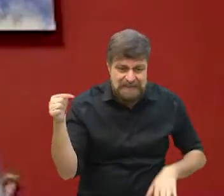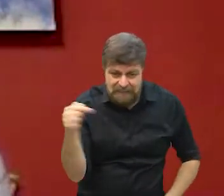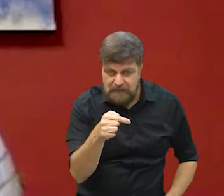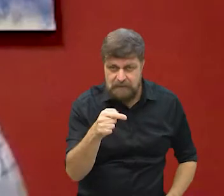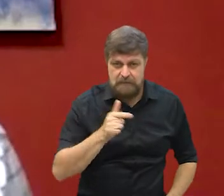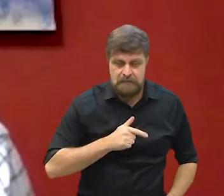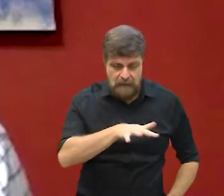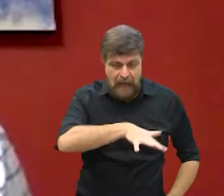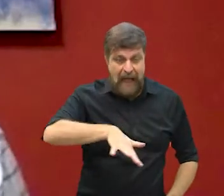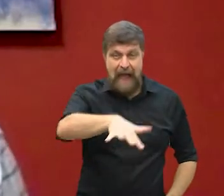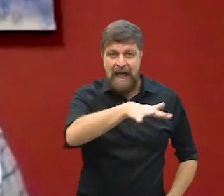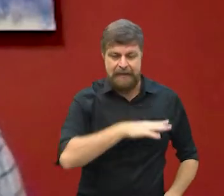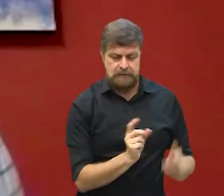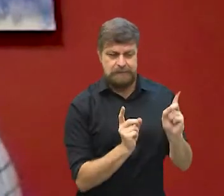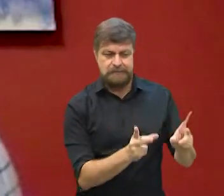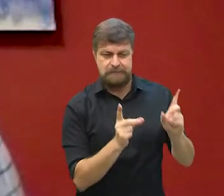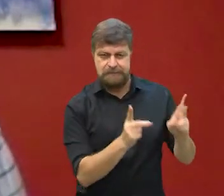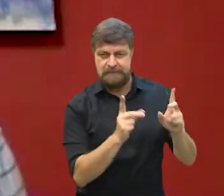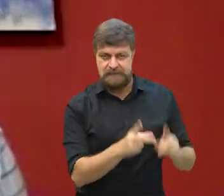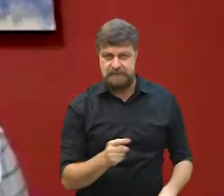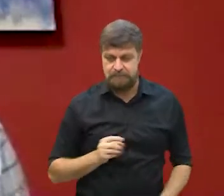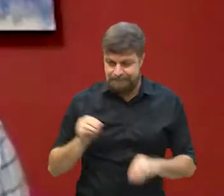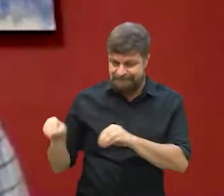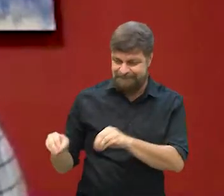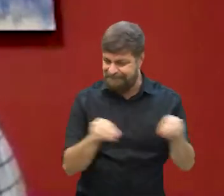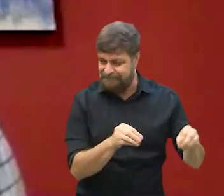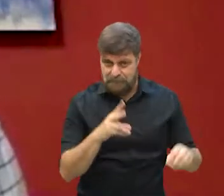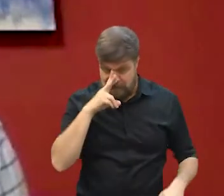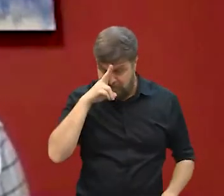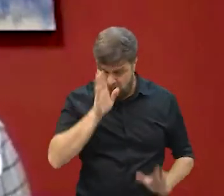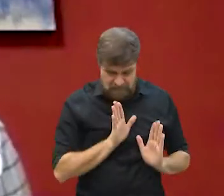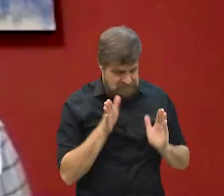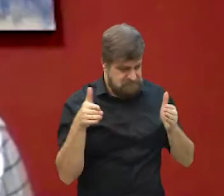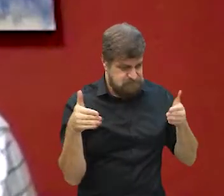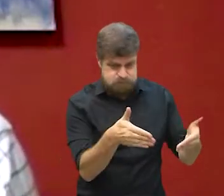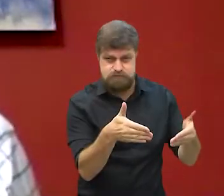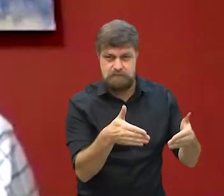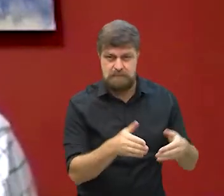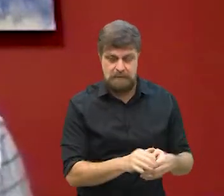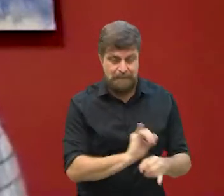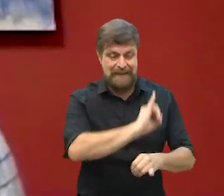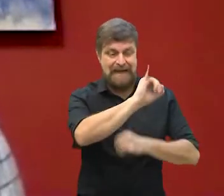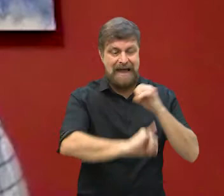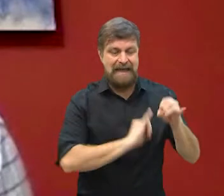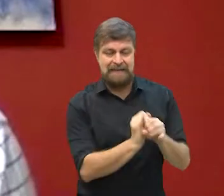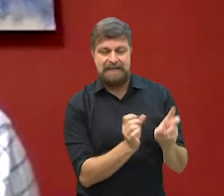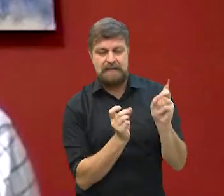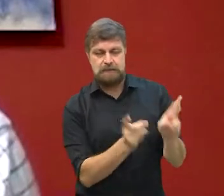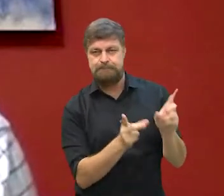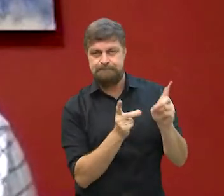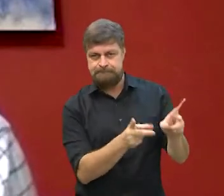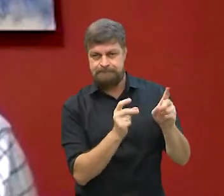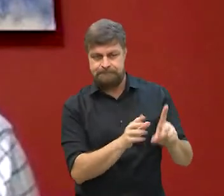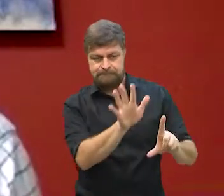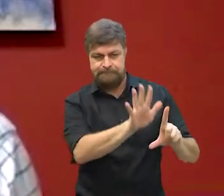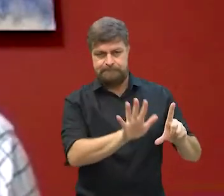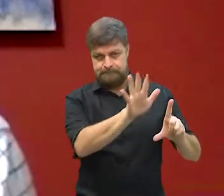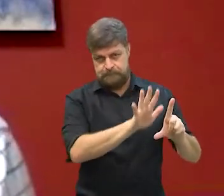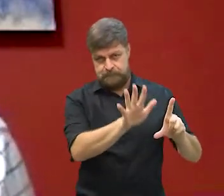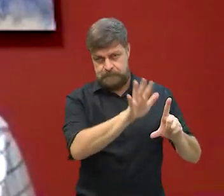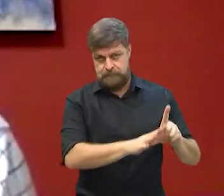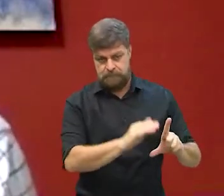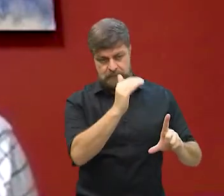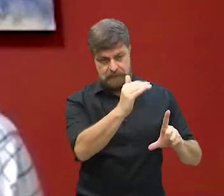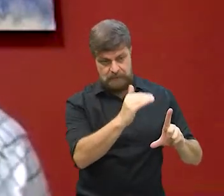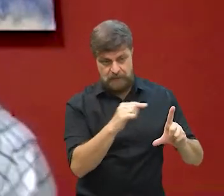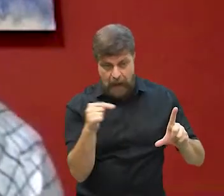agências, mas com o departamento de marketing a gente migrou muito forte para a venda online e para a divulgação online, para impulsionar as